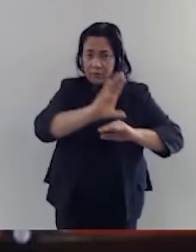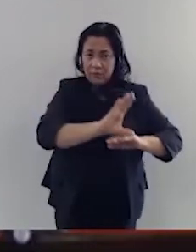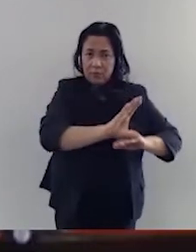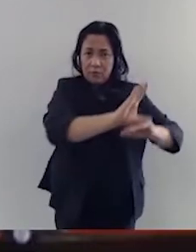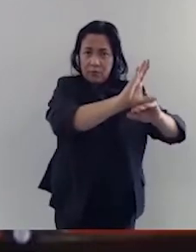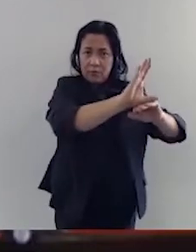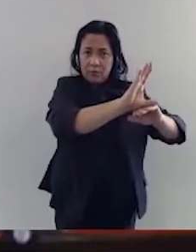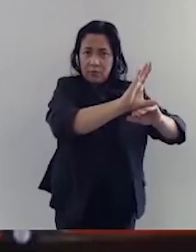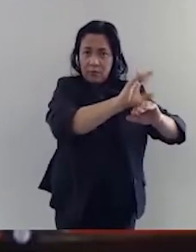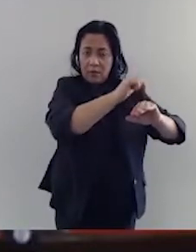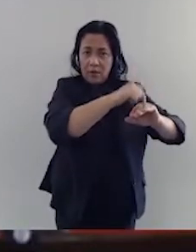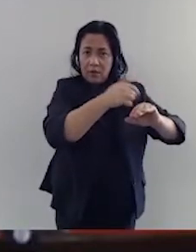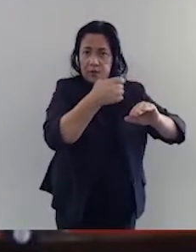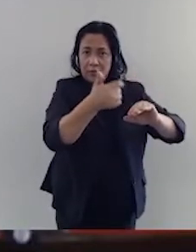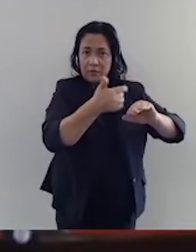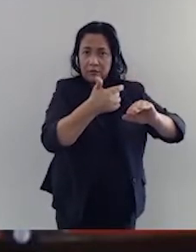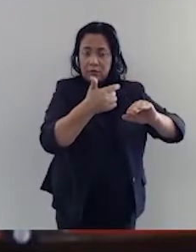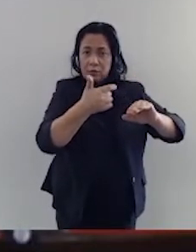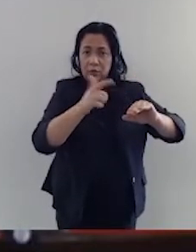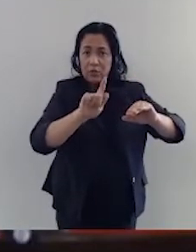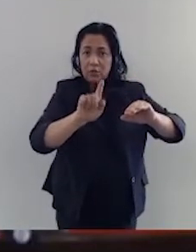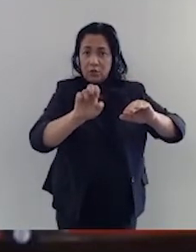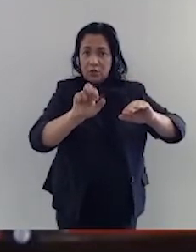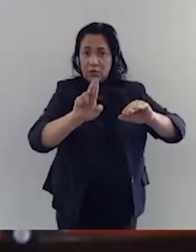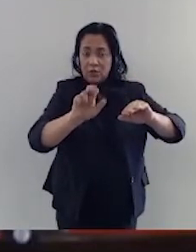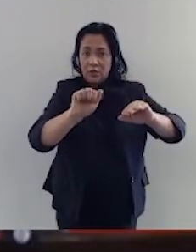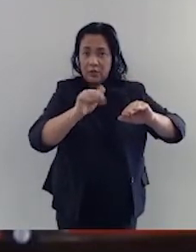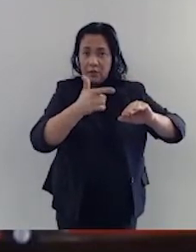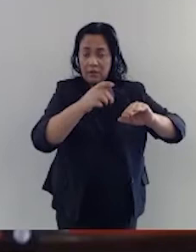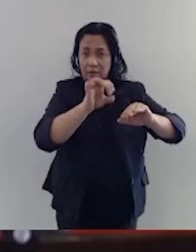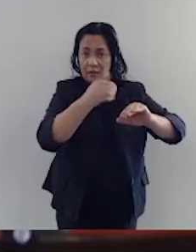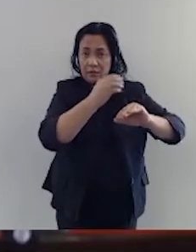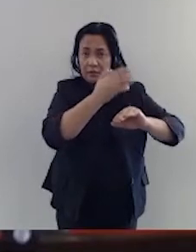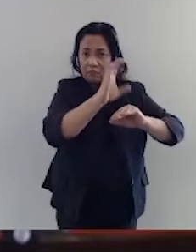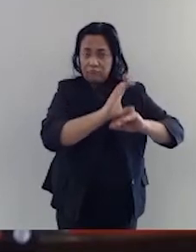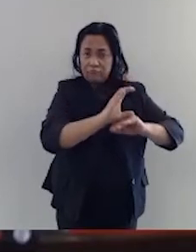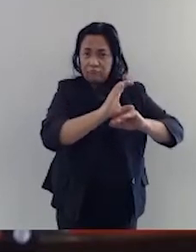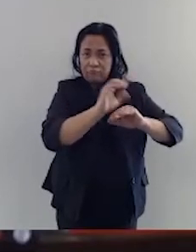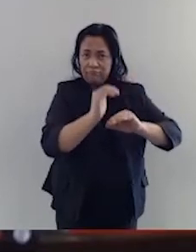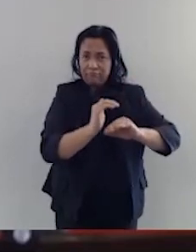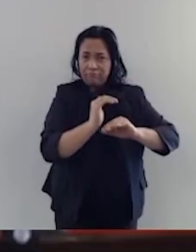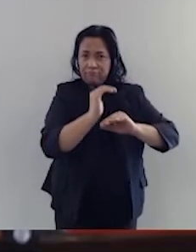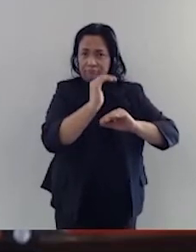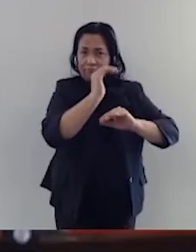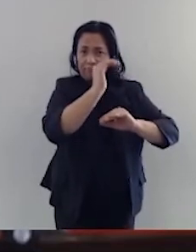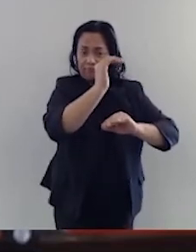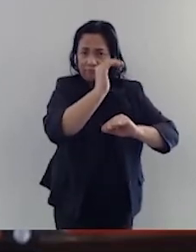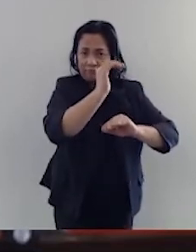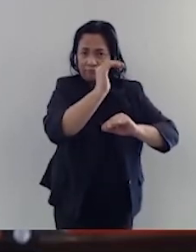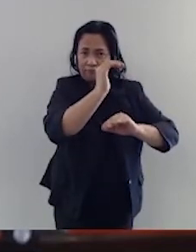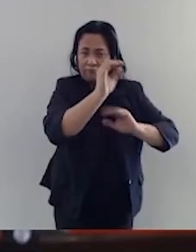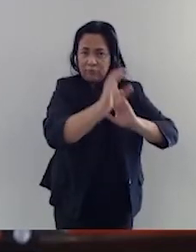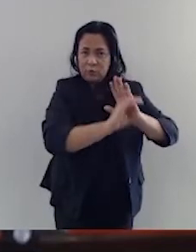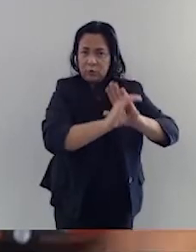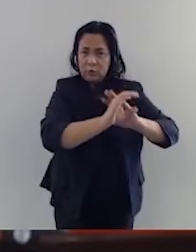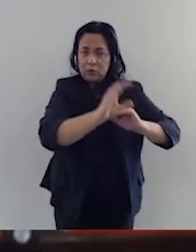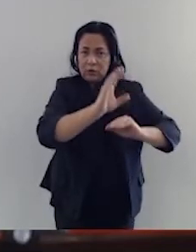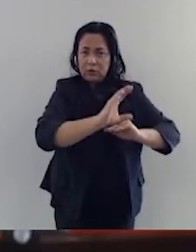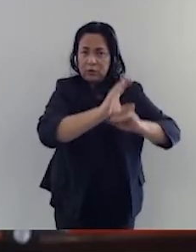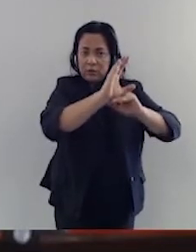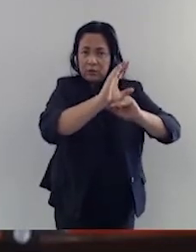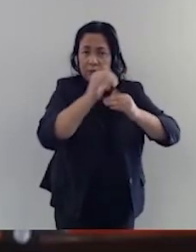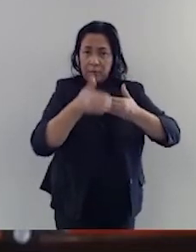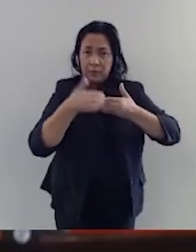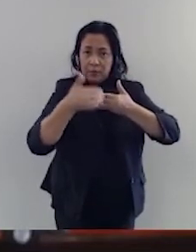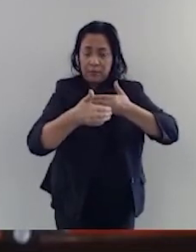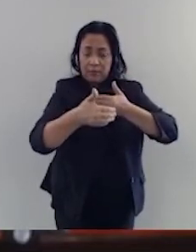de segunda geração, quer dizer, uma Constituição que superava em muito a noção de Constituição progressista e liberal,